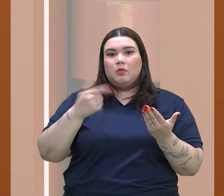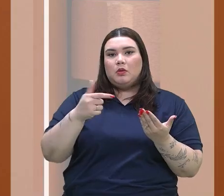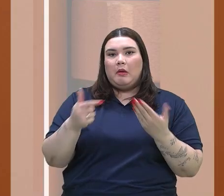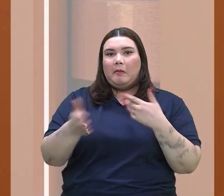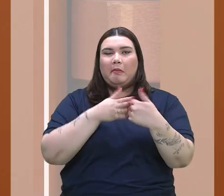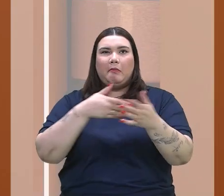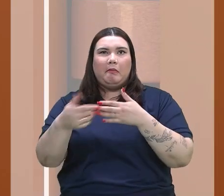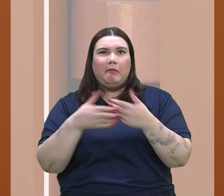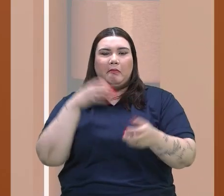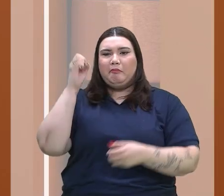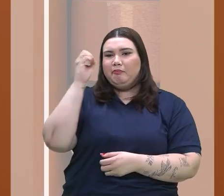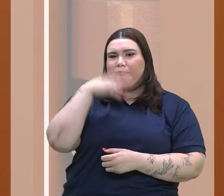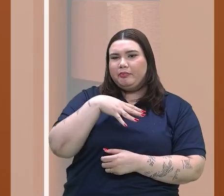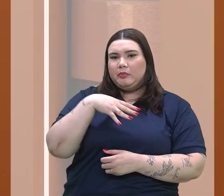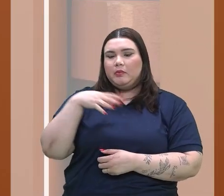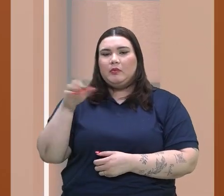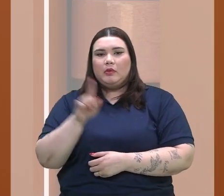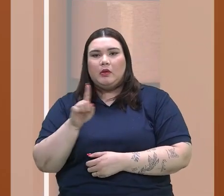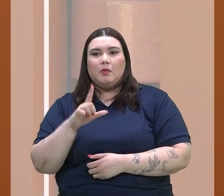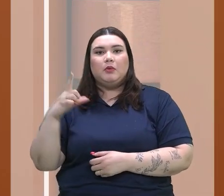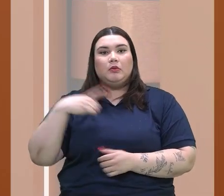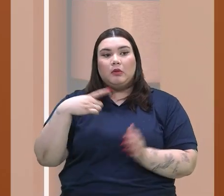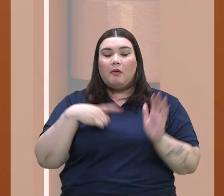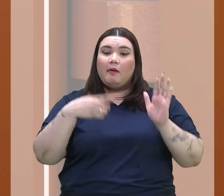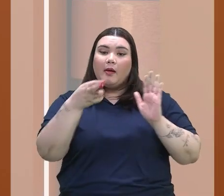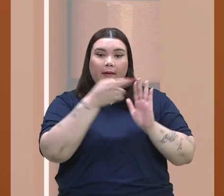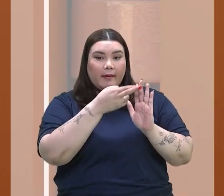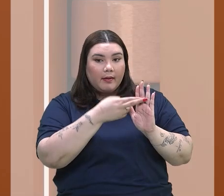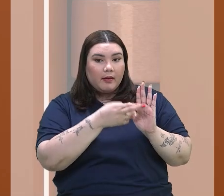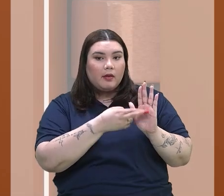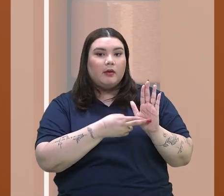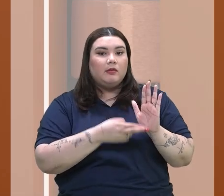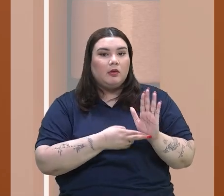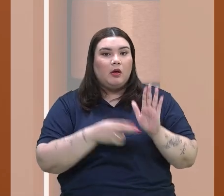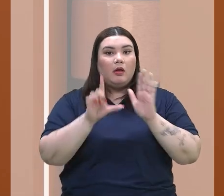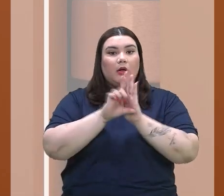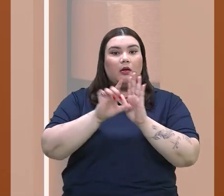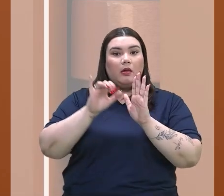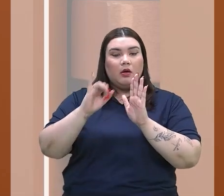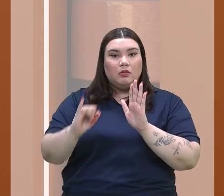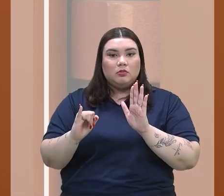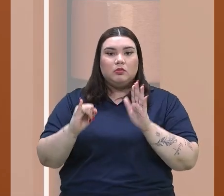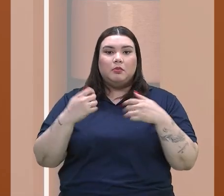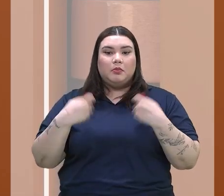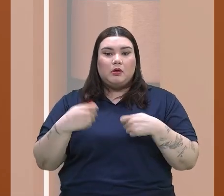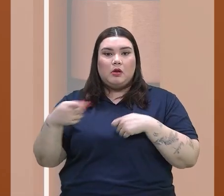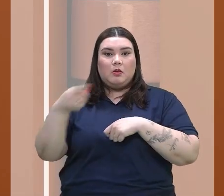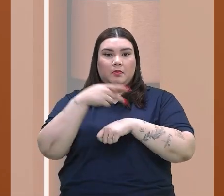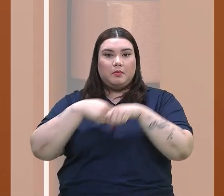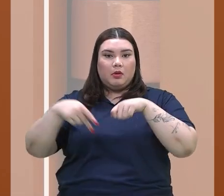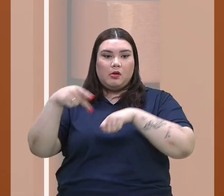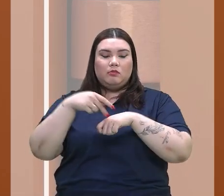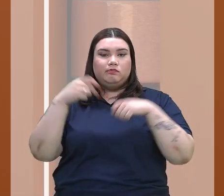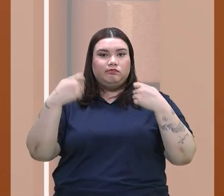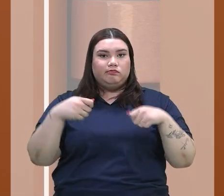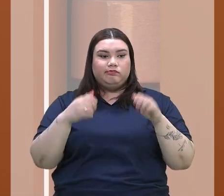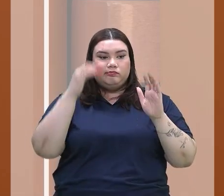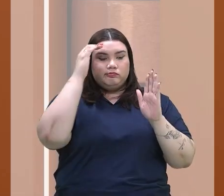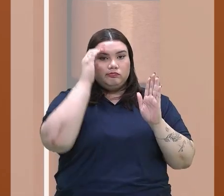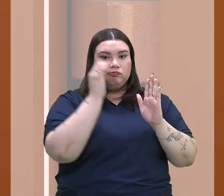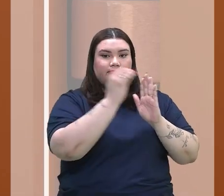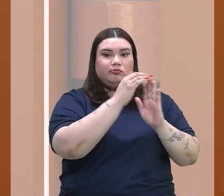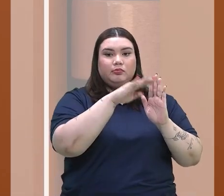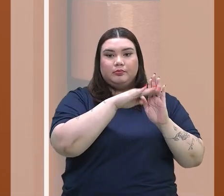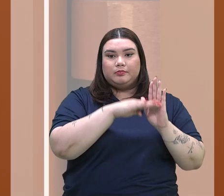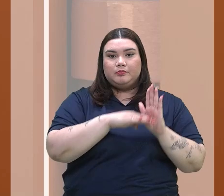qualquer jeito, né? Vão existir regras, vão existir leis em que esses países eles têm que seguir. No